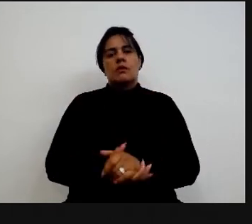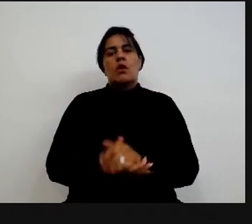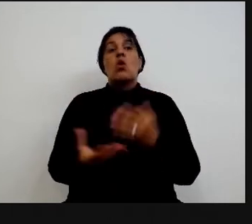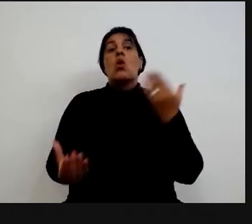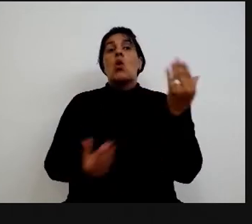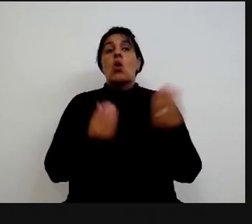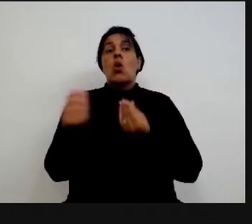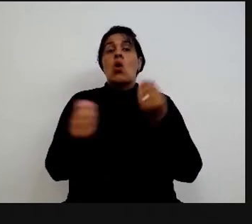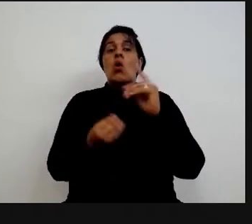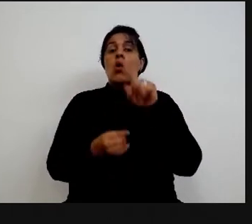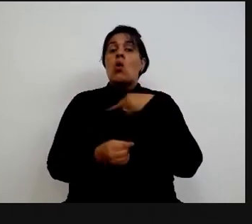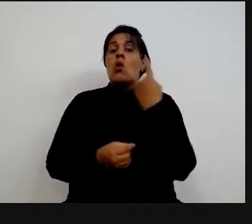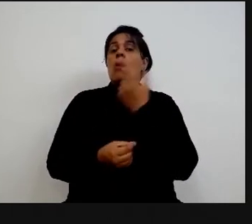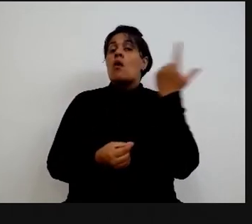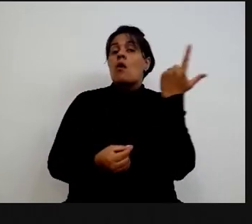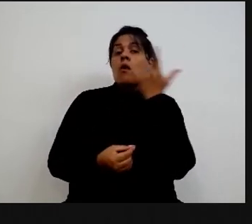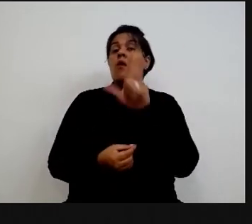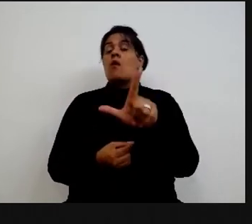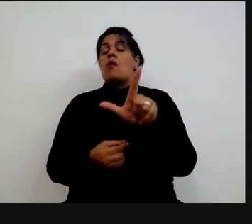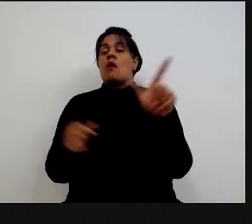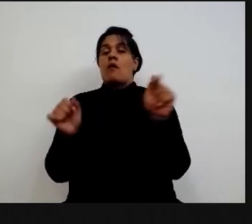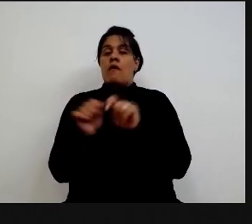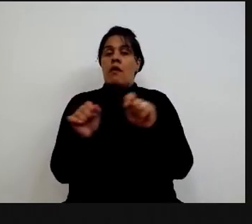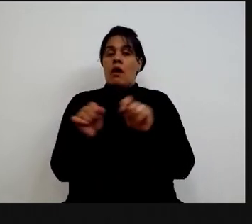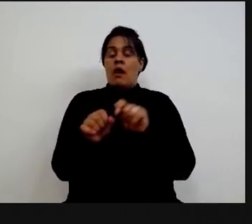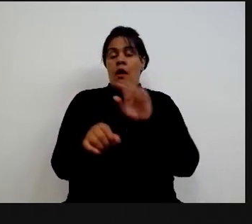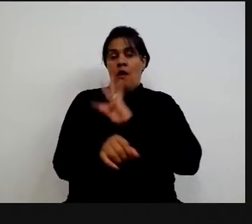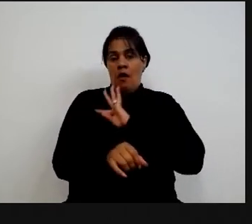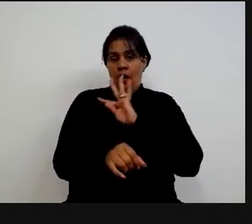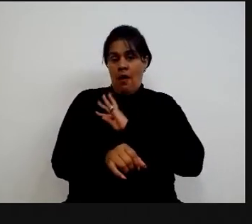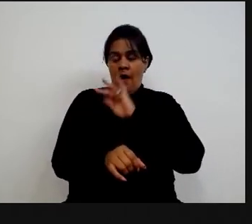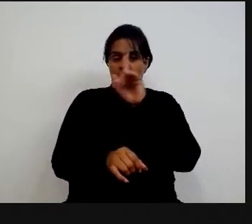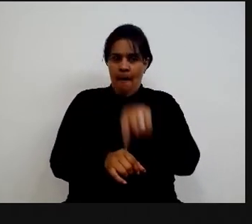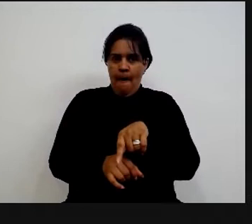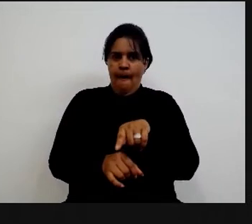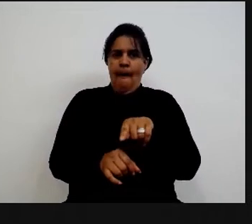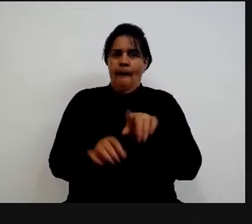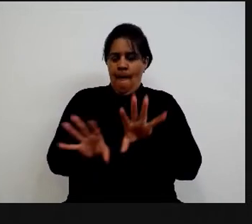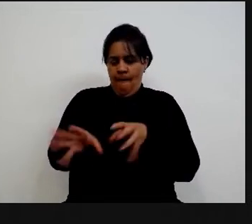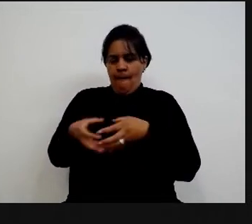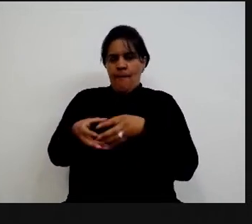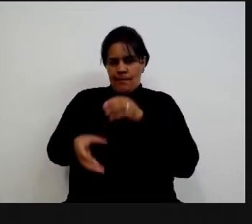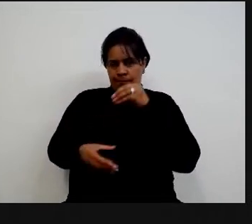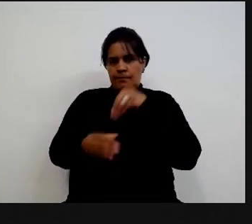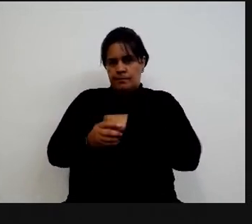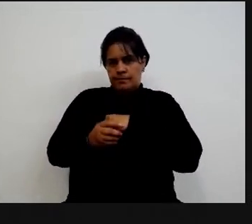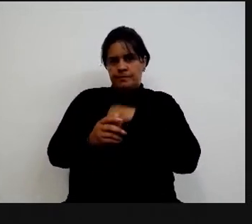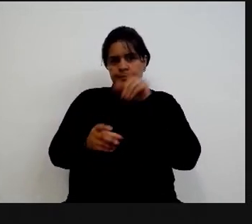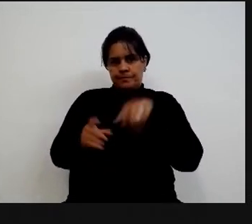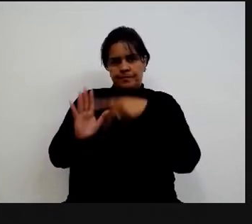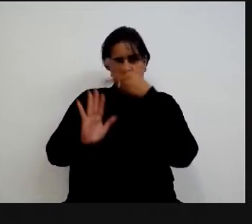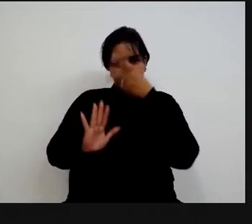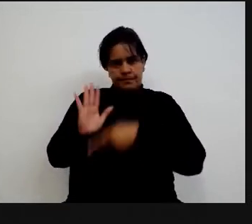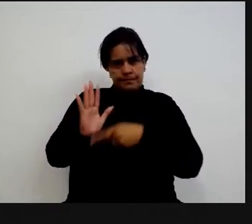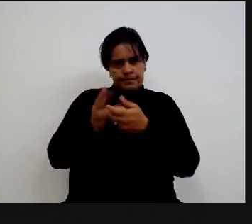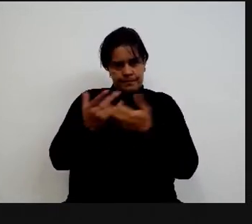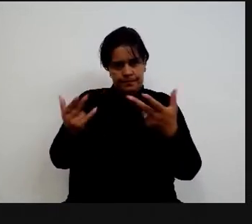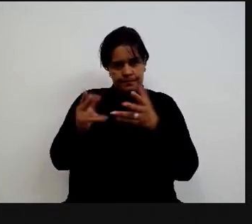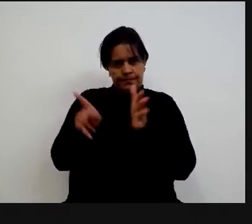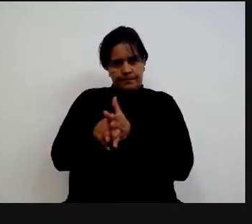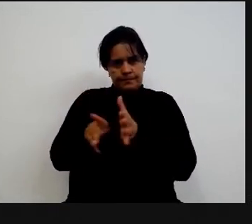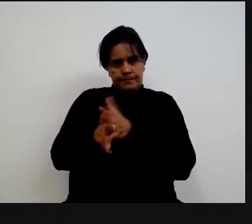Como que a gente transforma os técnicos, né? E o técnico chama a equipe interna de desenhistas instrucionais e tudo